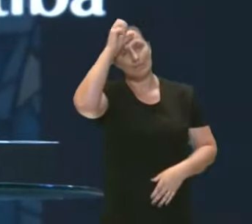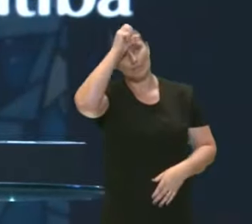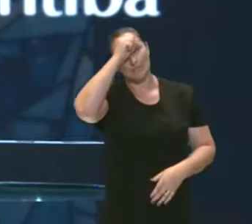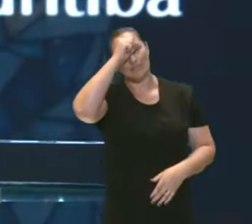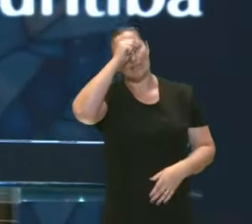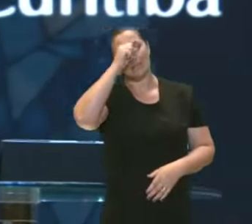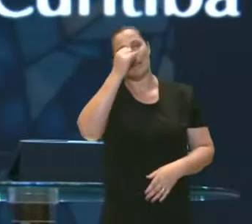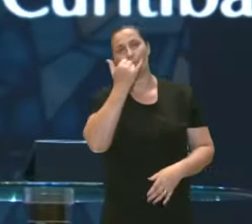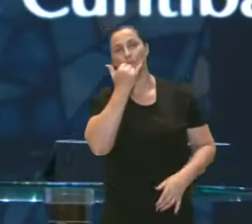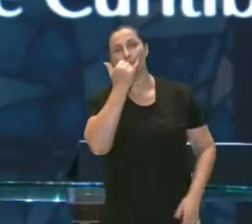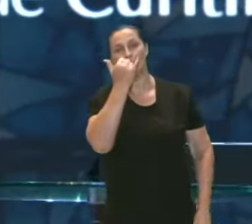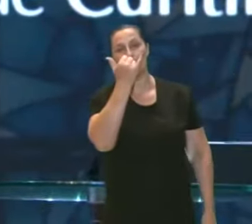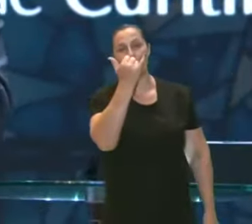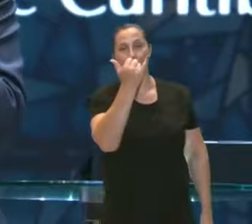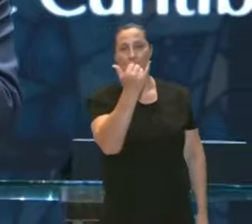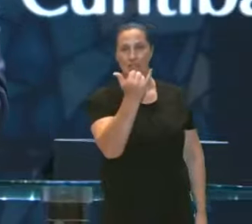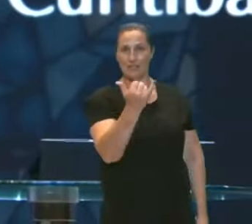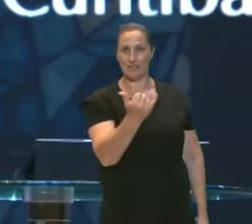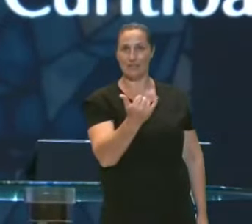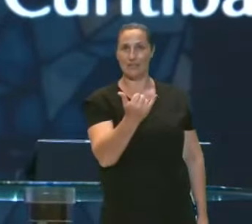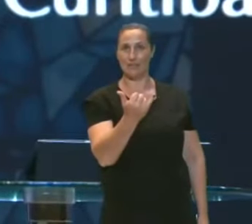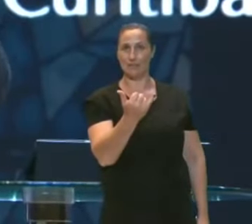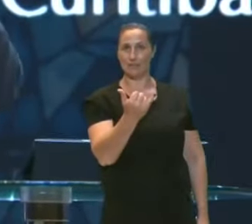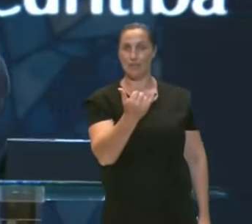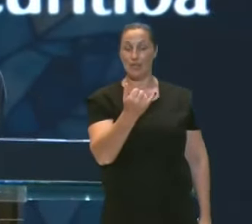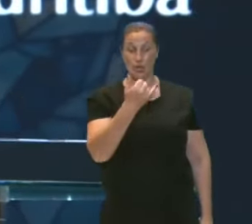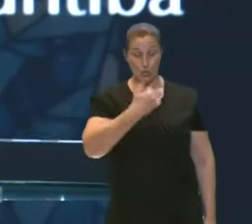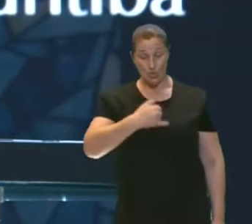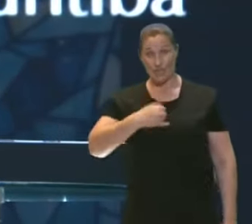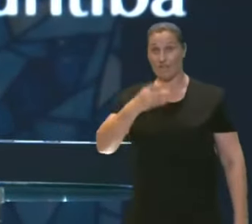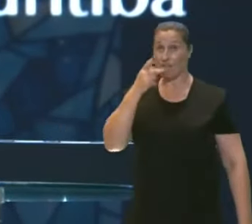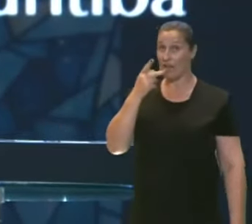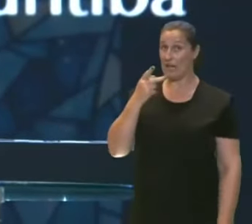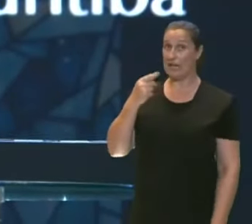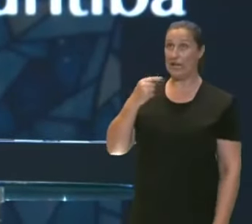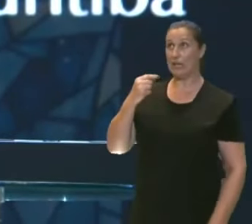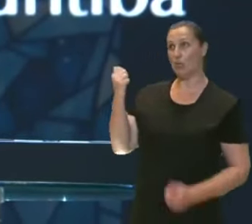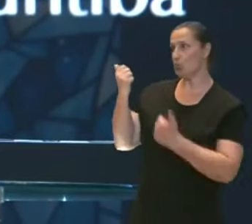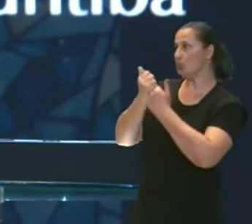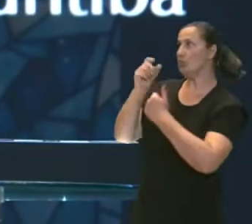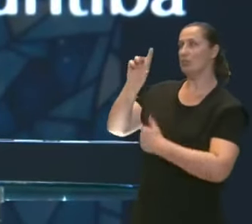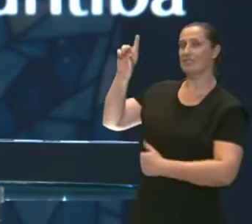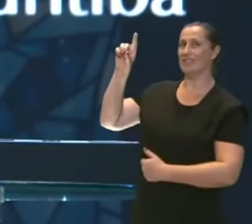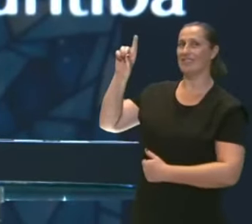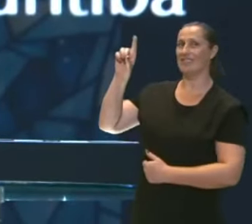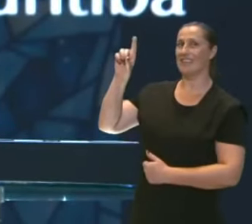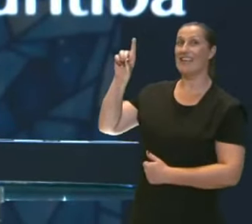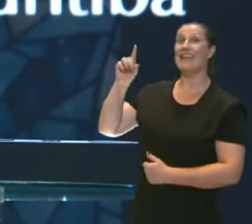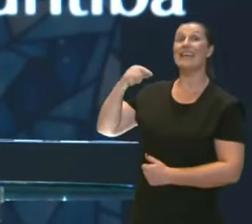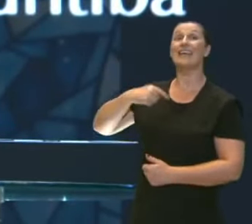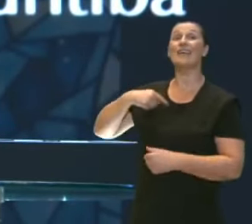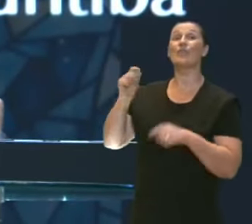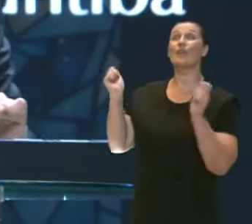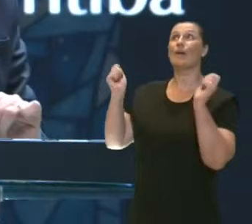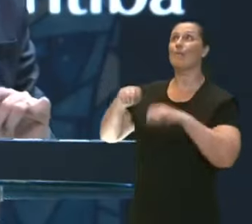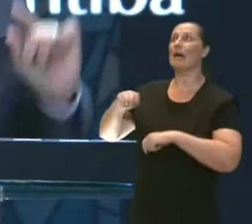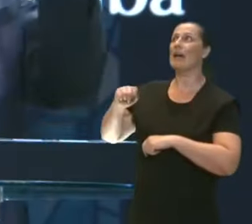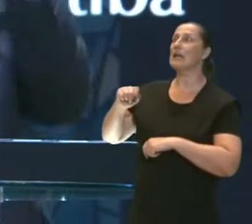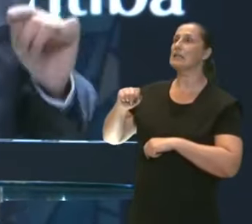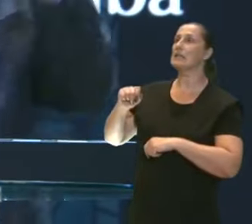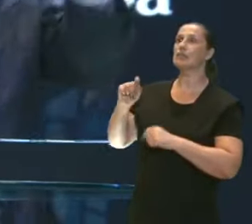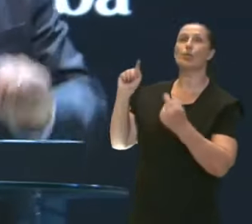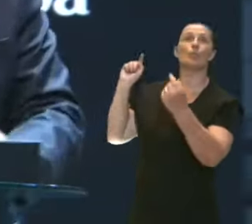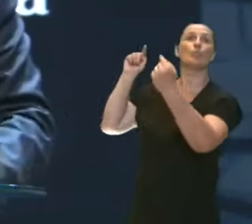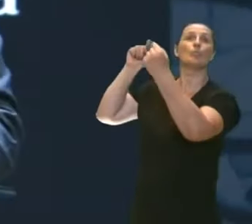ele não só diz que ele não vai se colocar no lugar de Deus, mas ele diz: eu sou capaz de enxergar o propósito de Deus. Ele